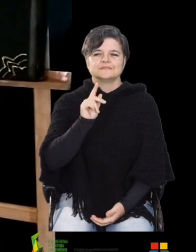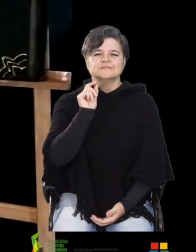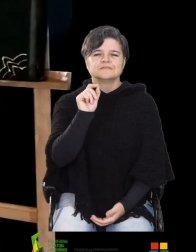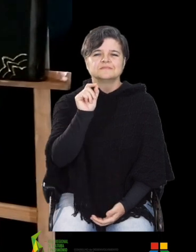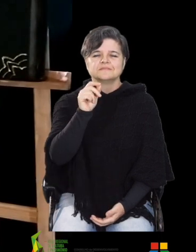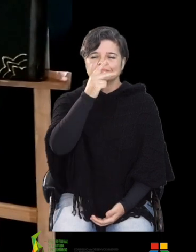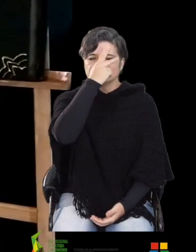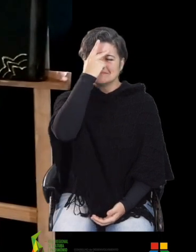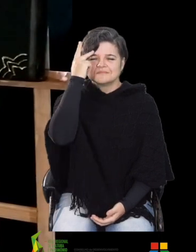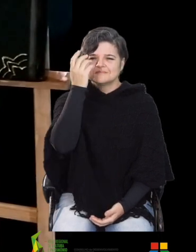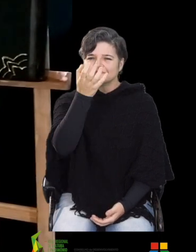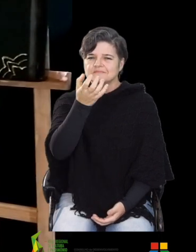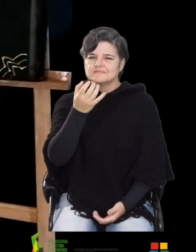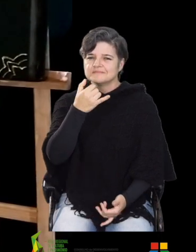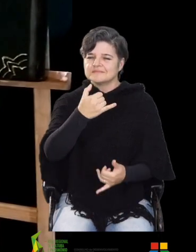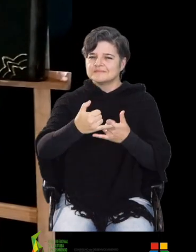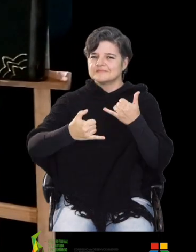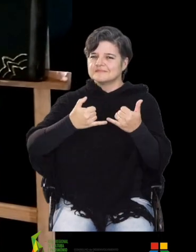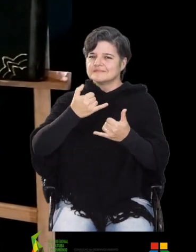g1